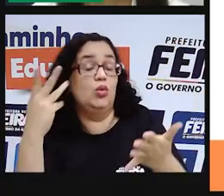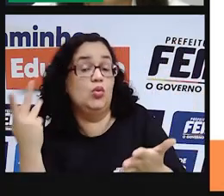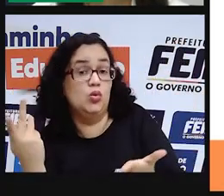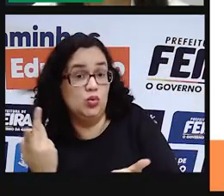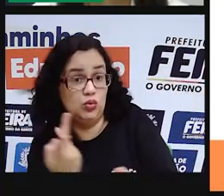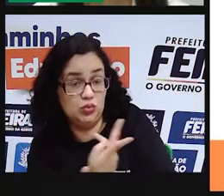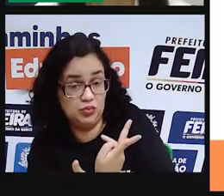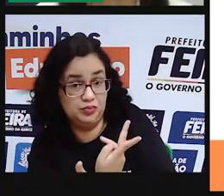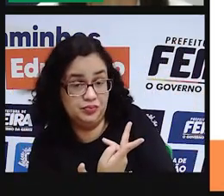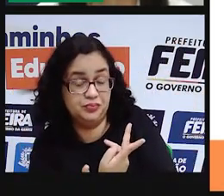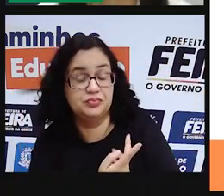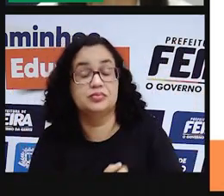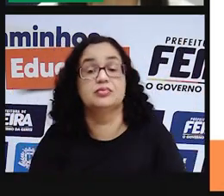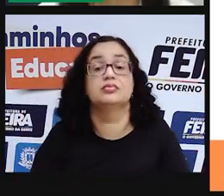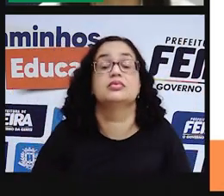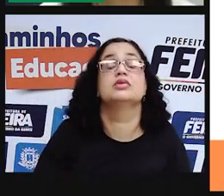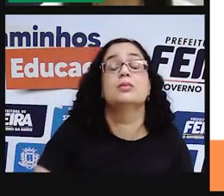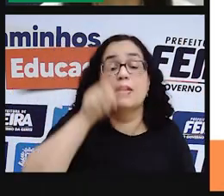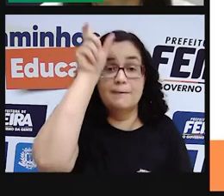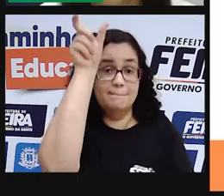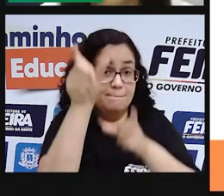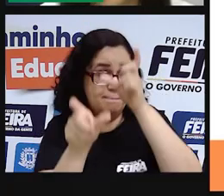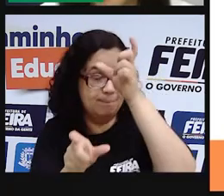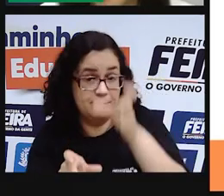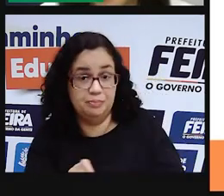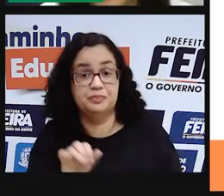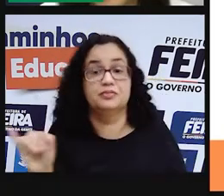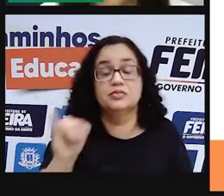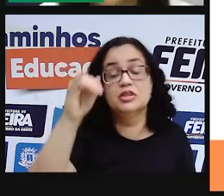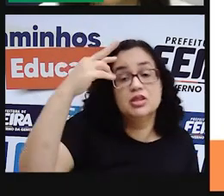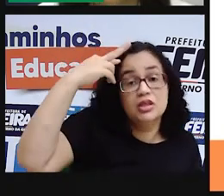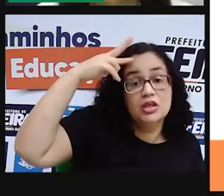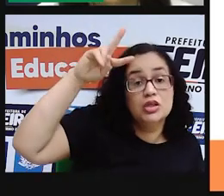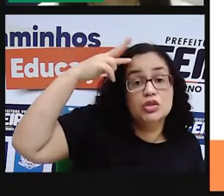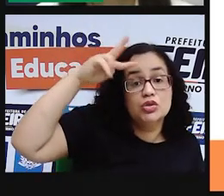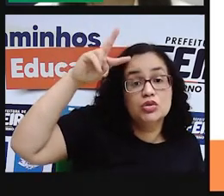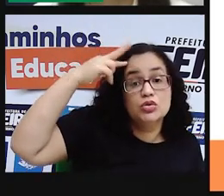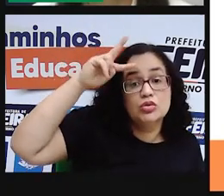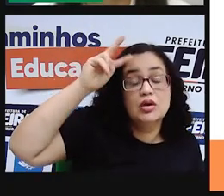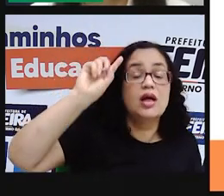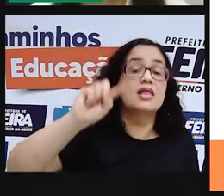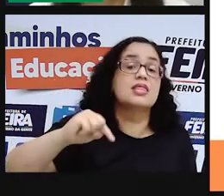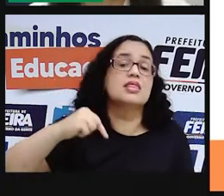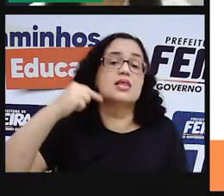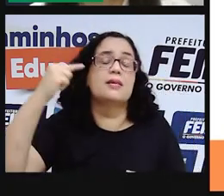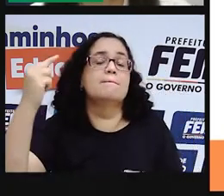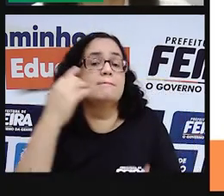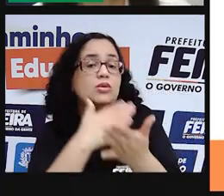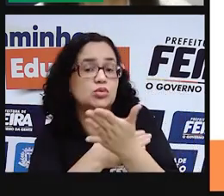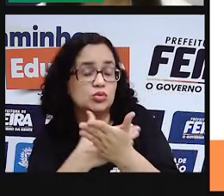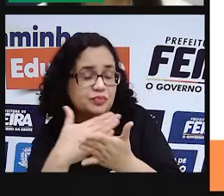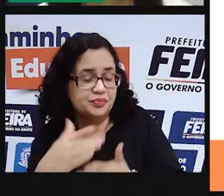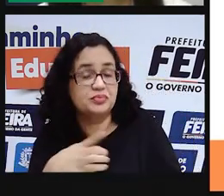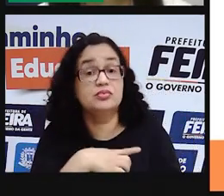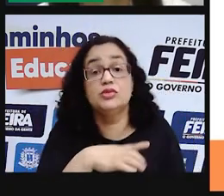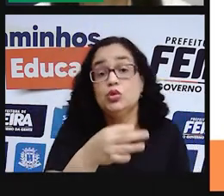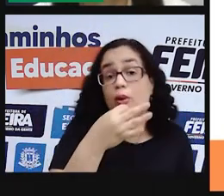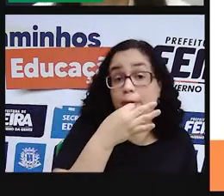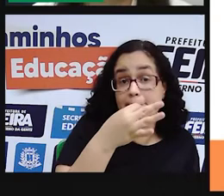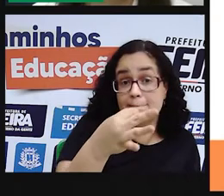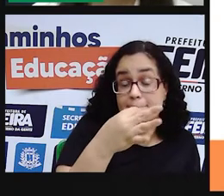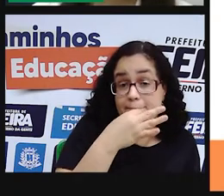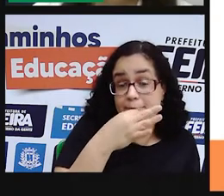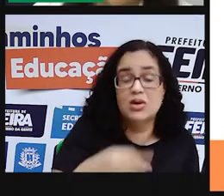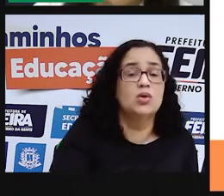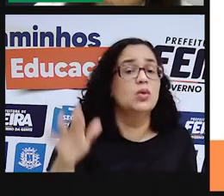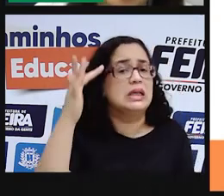sobre os fatos e também sobre o personagem principal da história. E aí depois ele começa a emitir a opinião dele, falando do